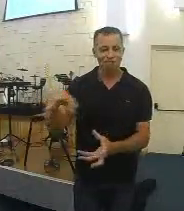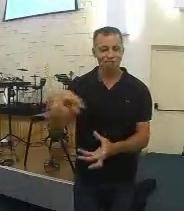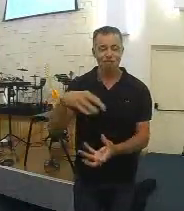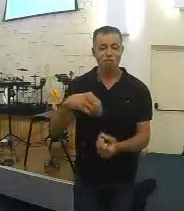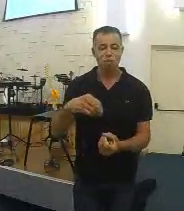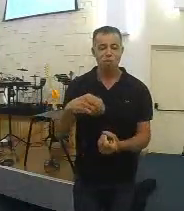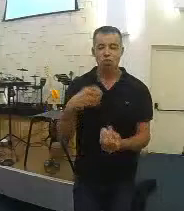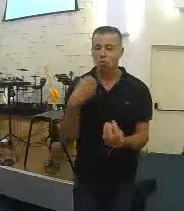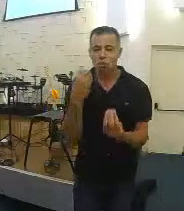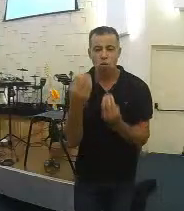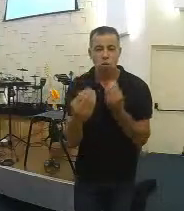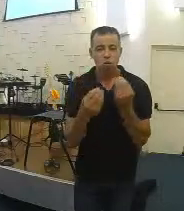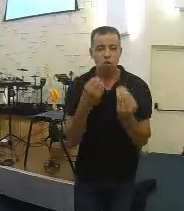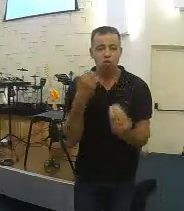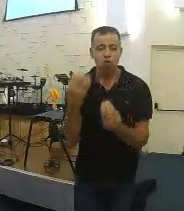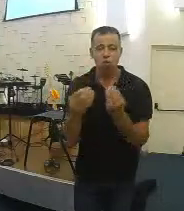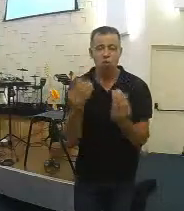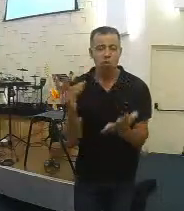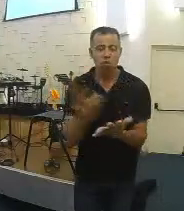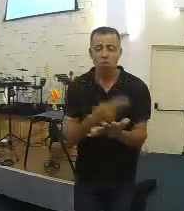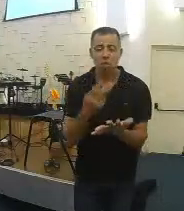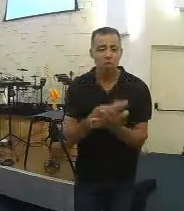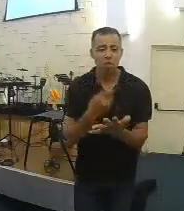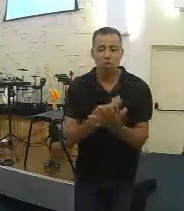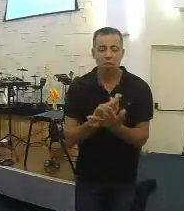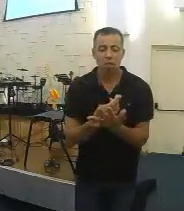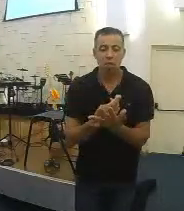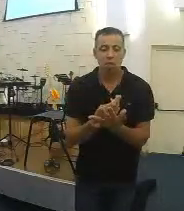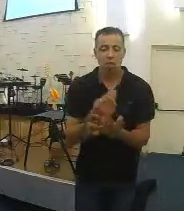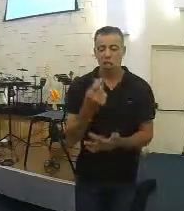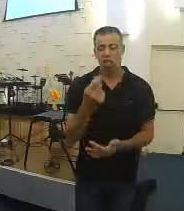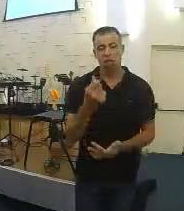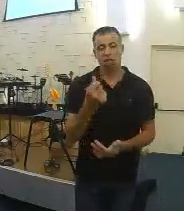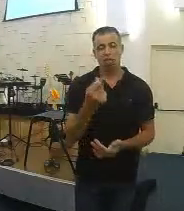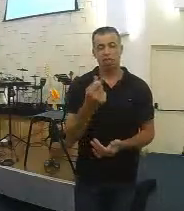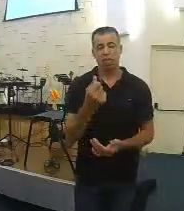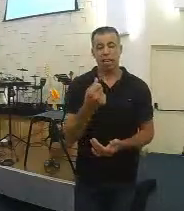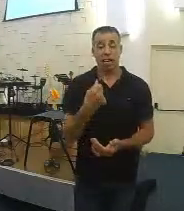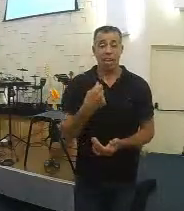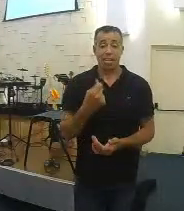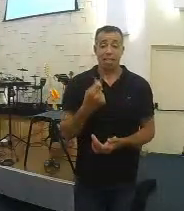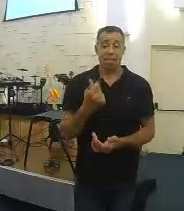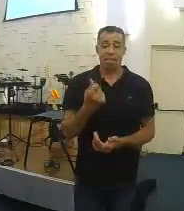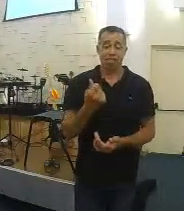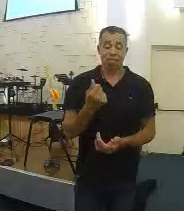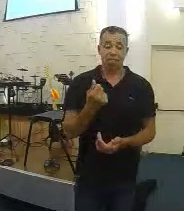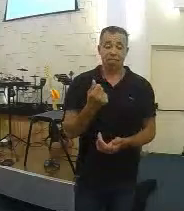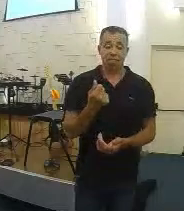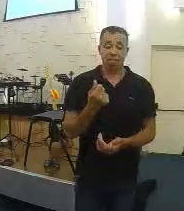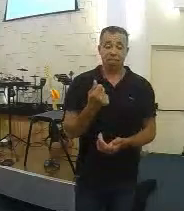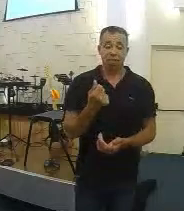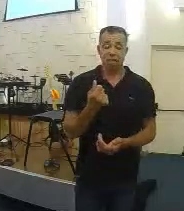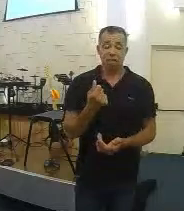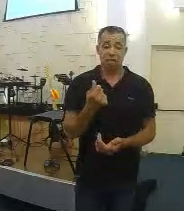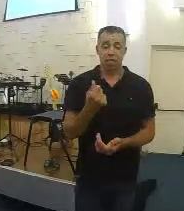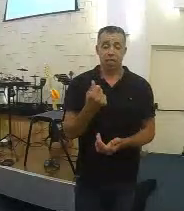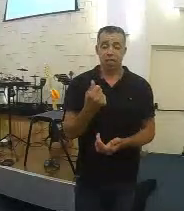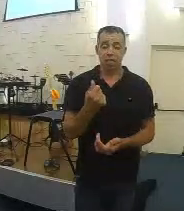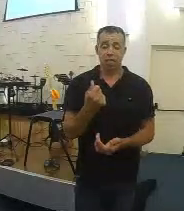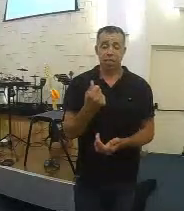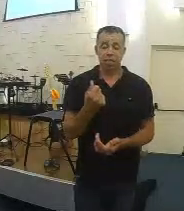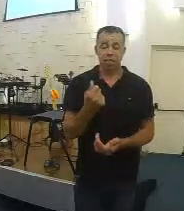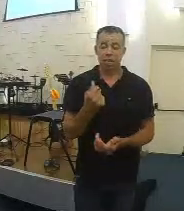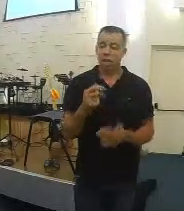visto naquilo que é chamado de cultura de ostentação. Alguém que se envolve com atos